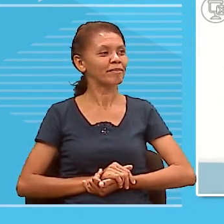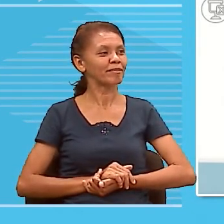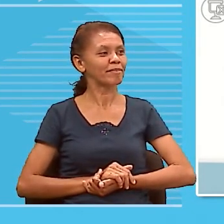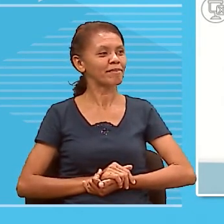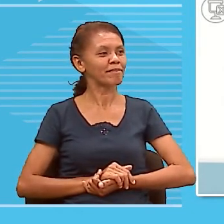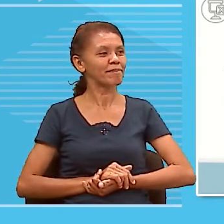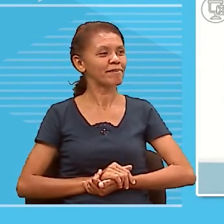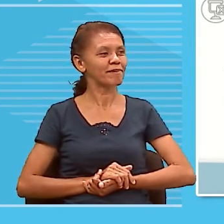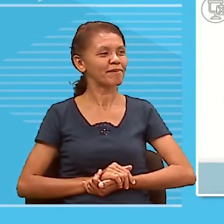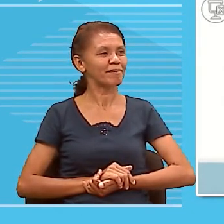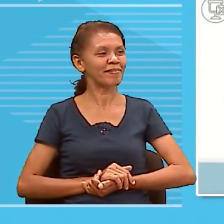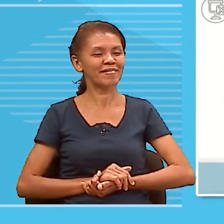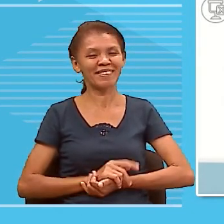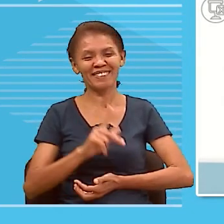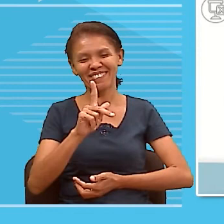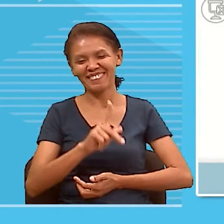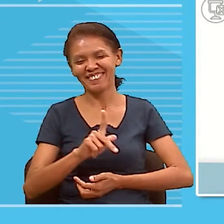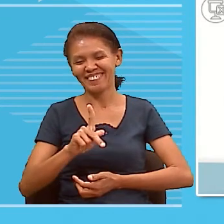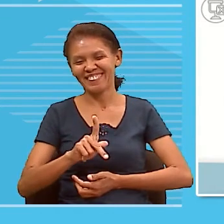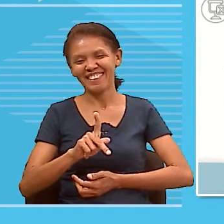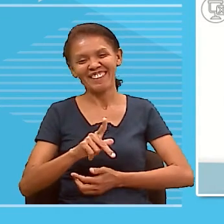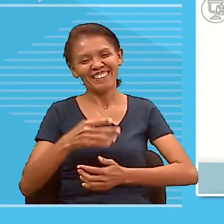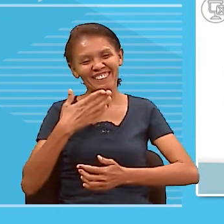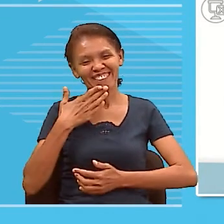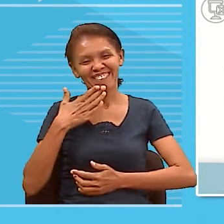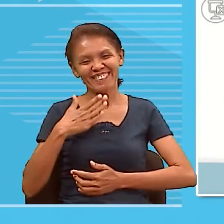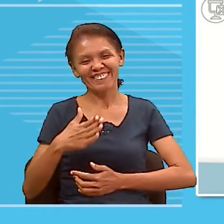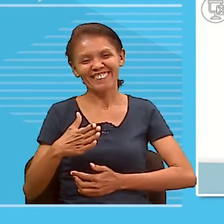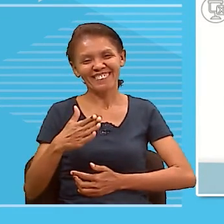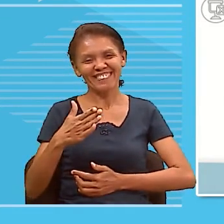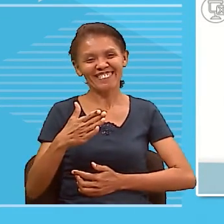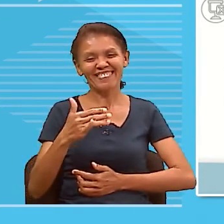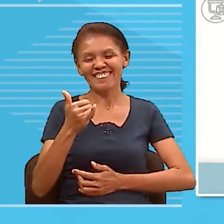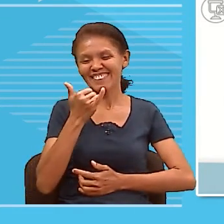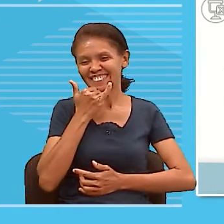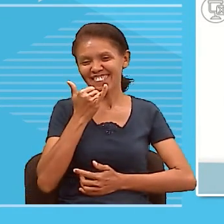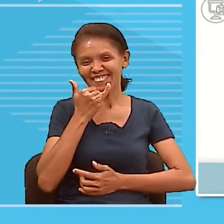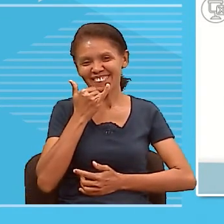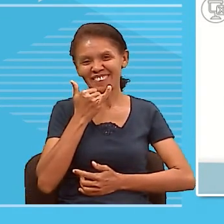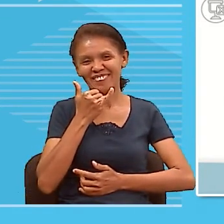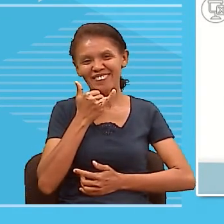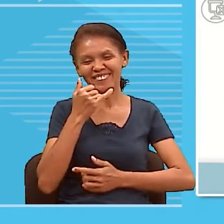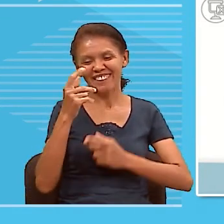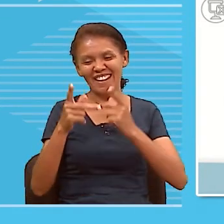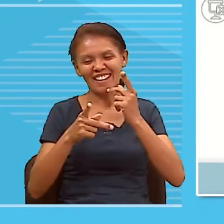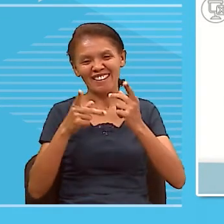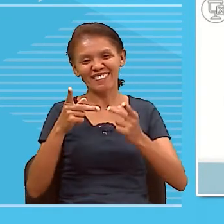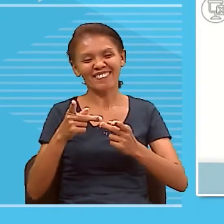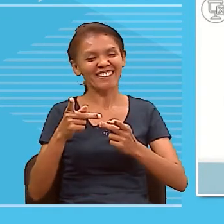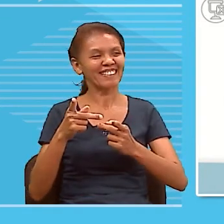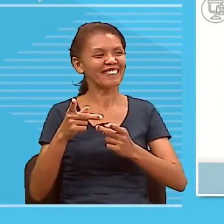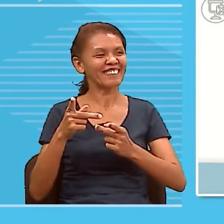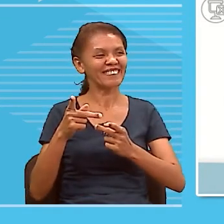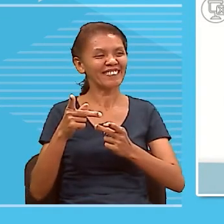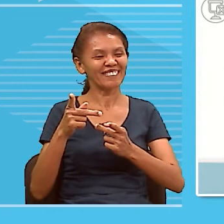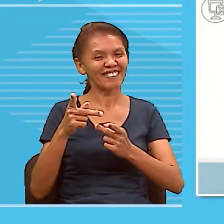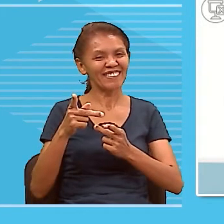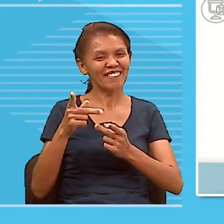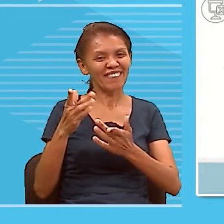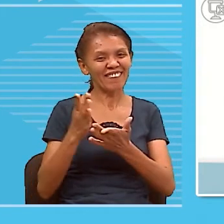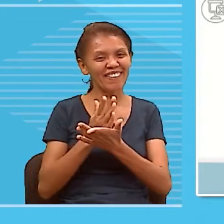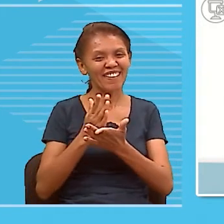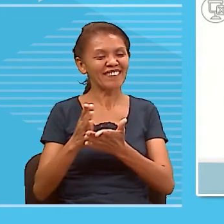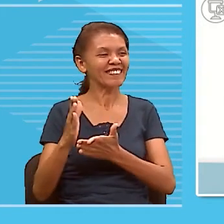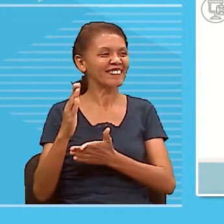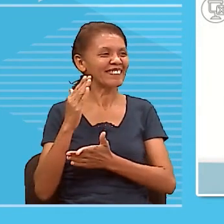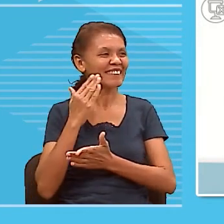perdoemia pronúncia em 1986 a Gaúcha dez Nunes que foi a primeira Negra a se eleger Miss Brasil